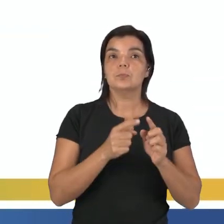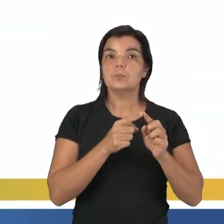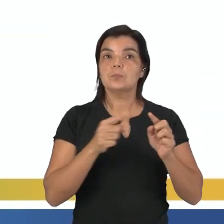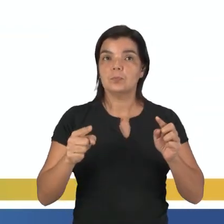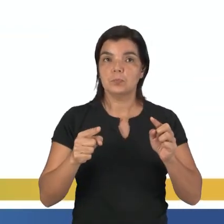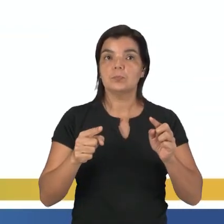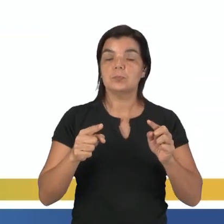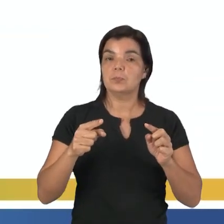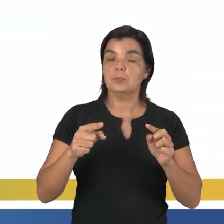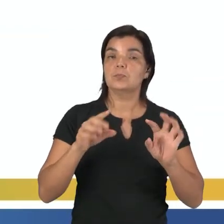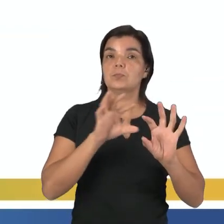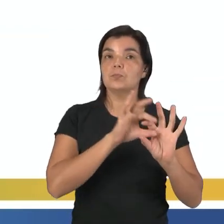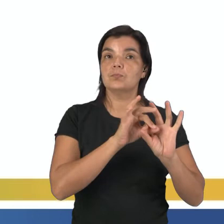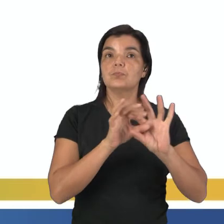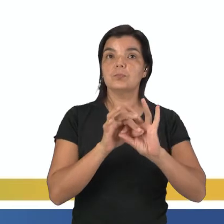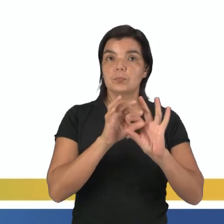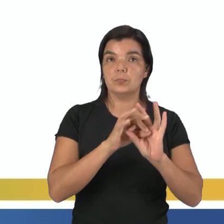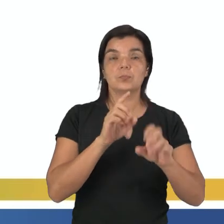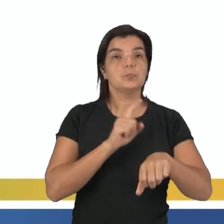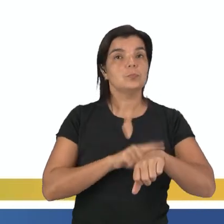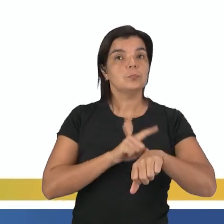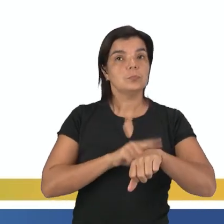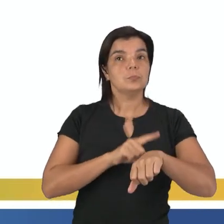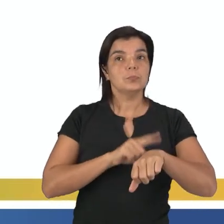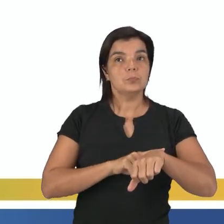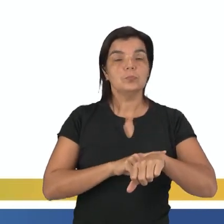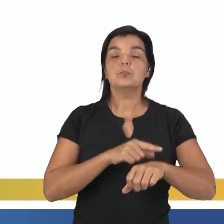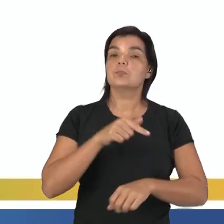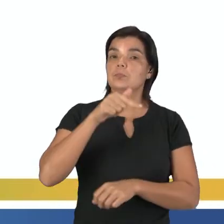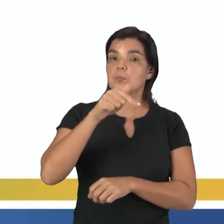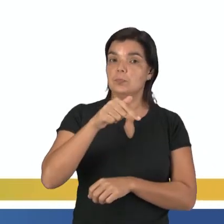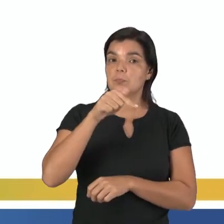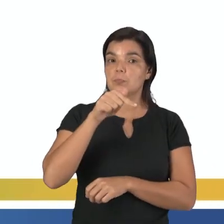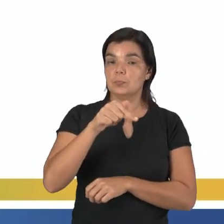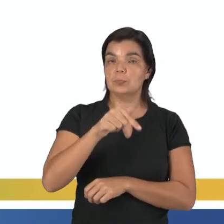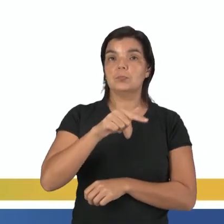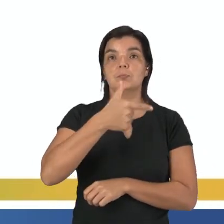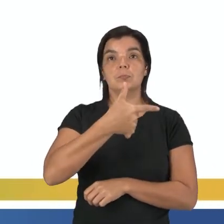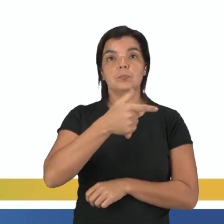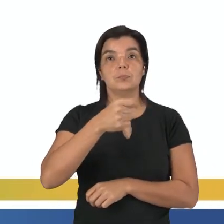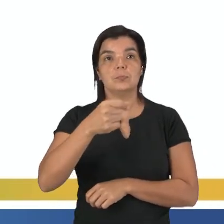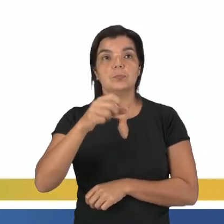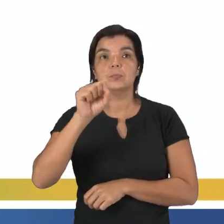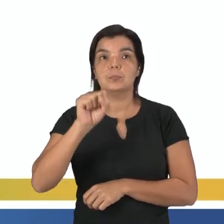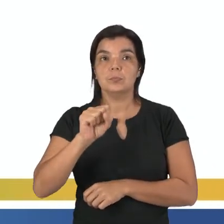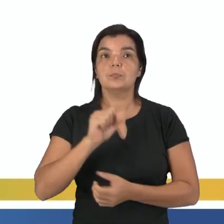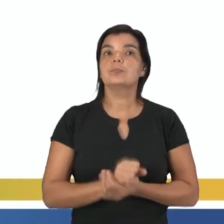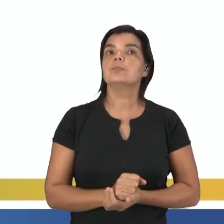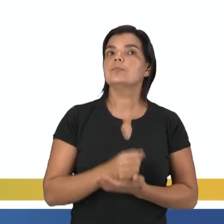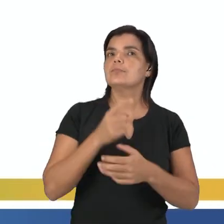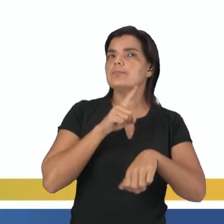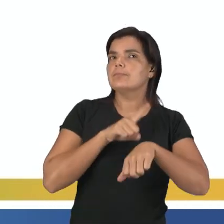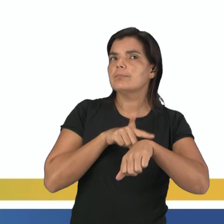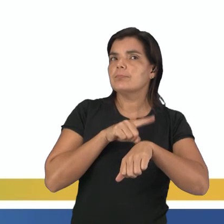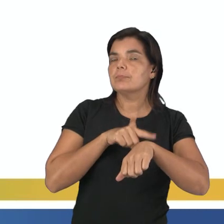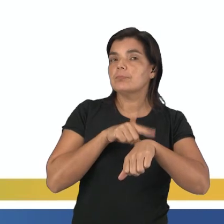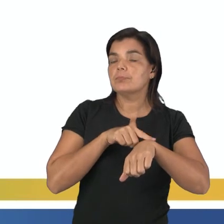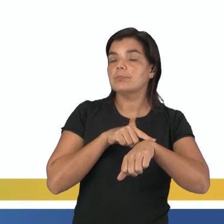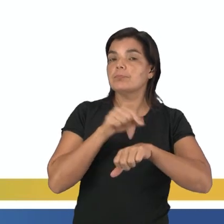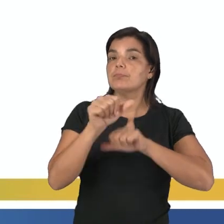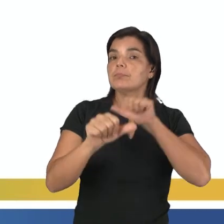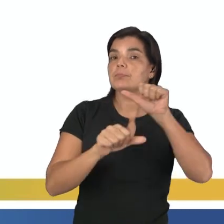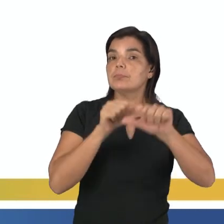quando percorri uma maratona olímpica, meu cronômetro marcou um tempo de 7.200 segundos.